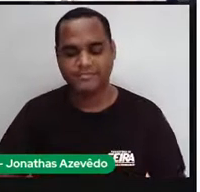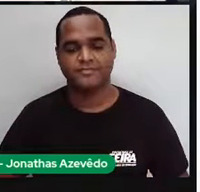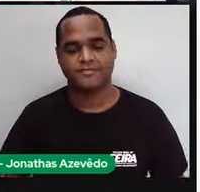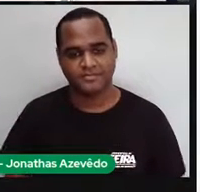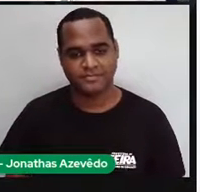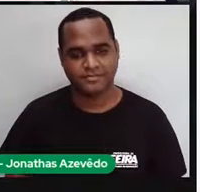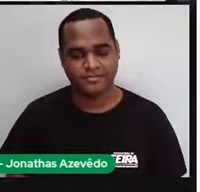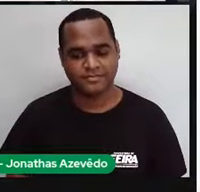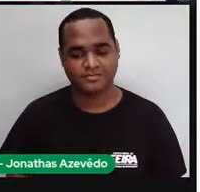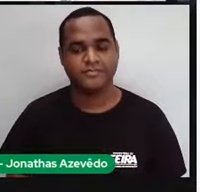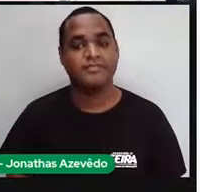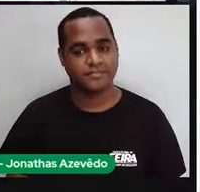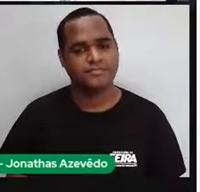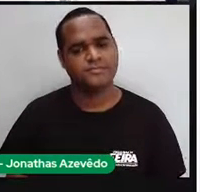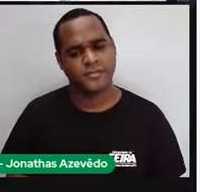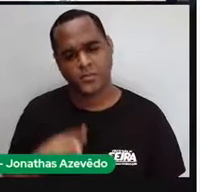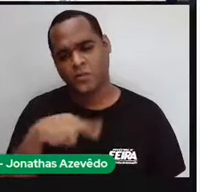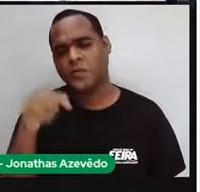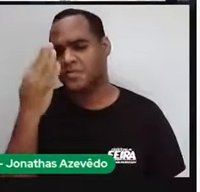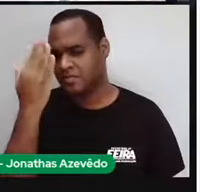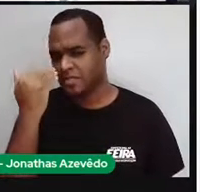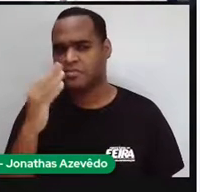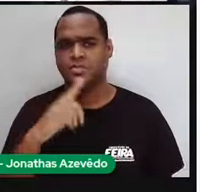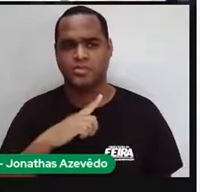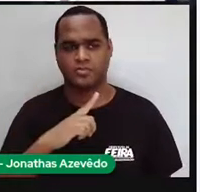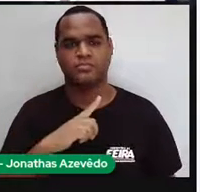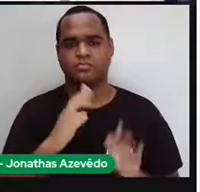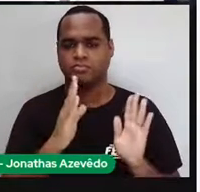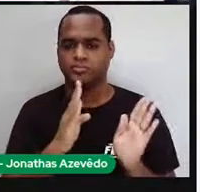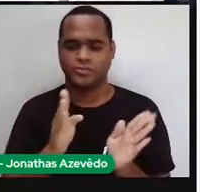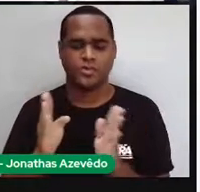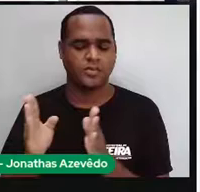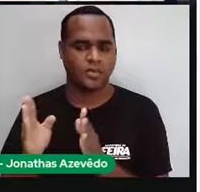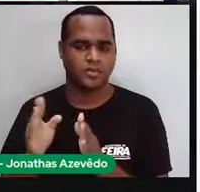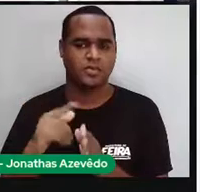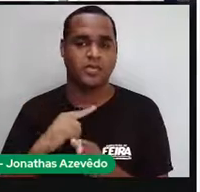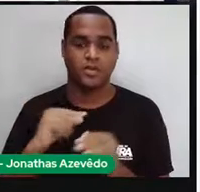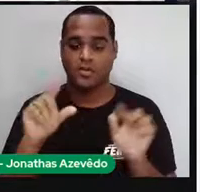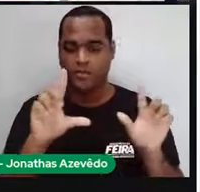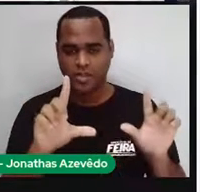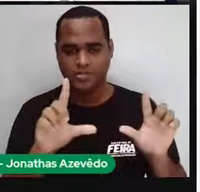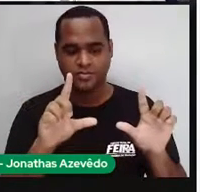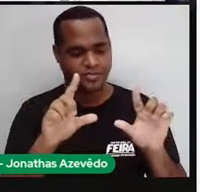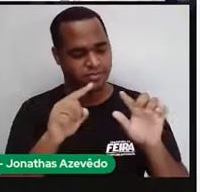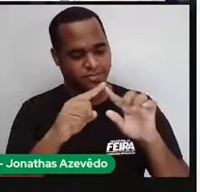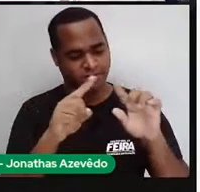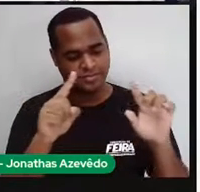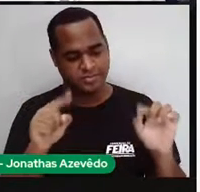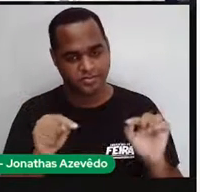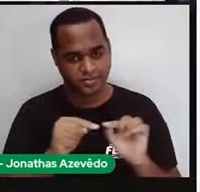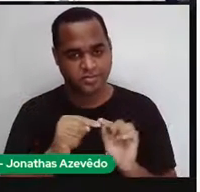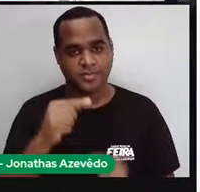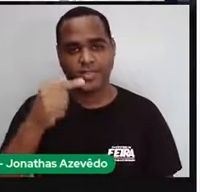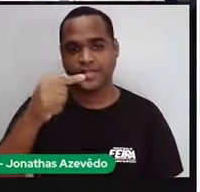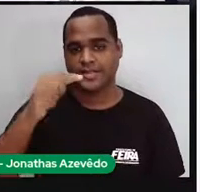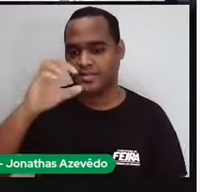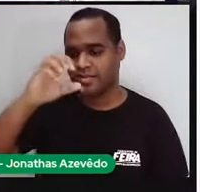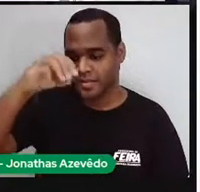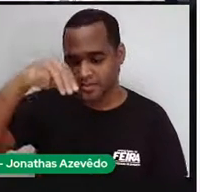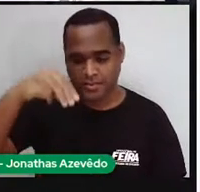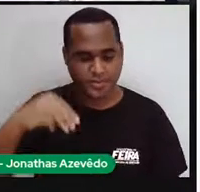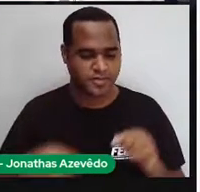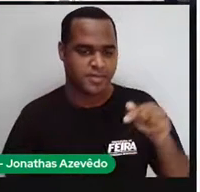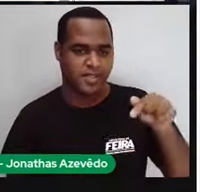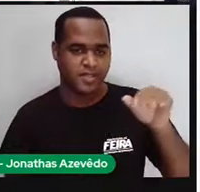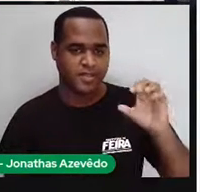quadrado a gente já sabe disso e esse quadrado né Tem 7cm de comprimento